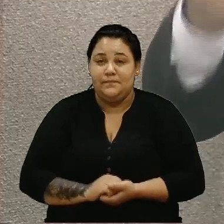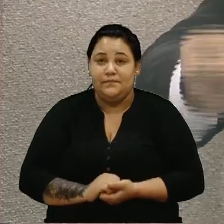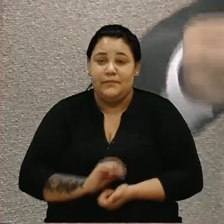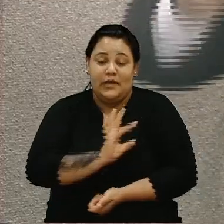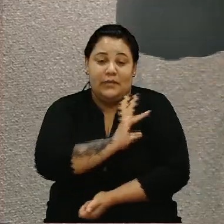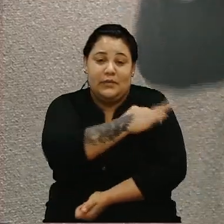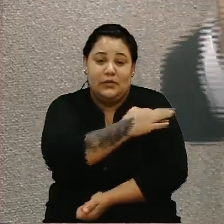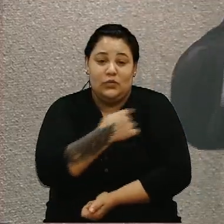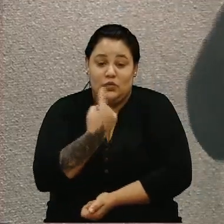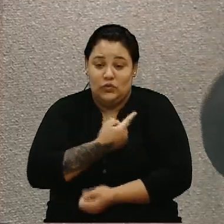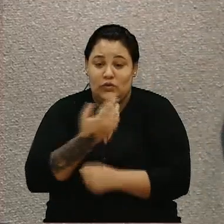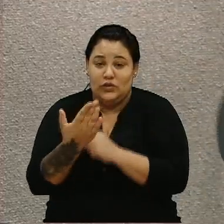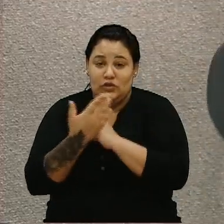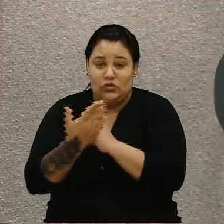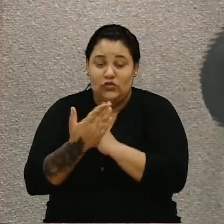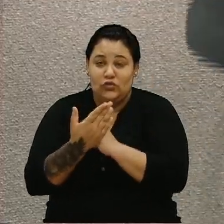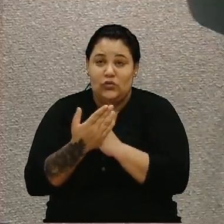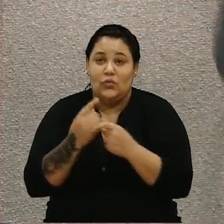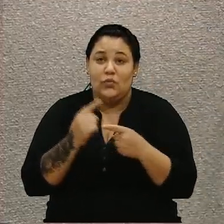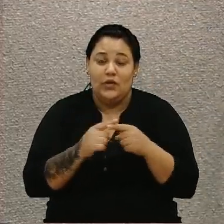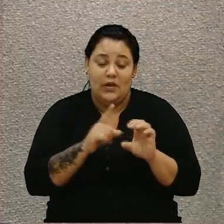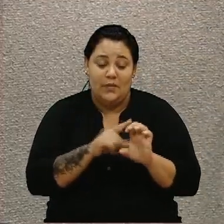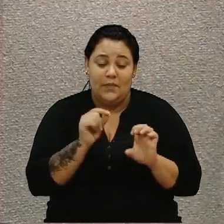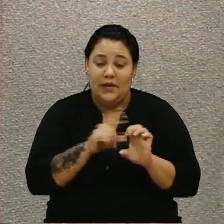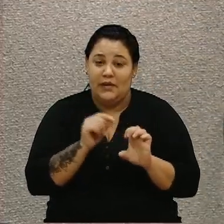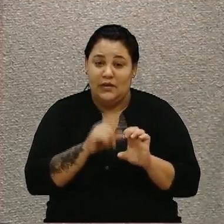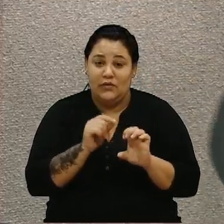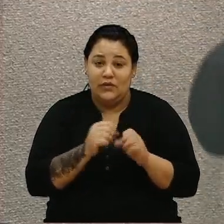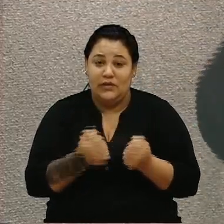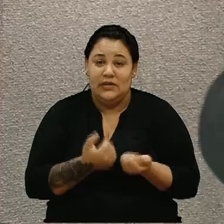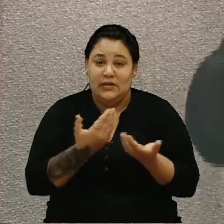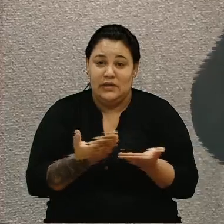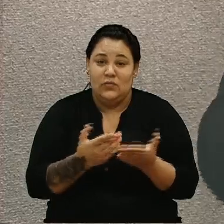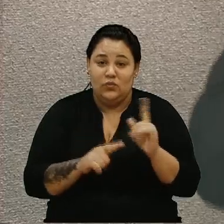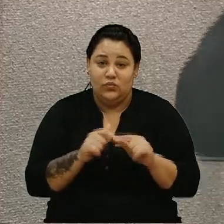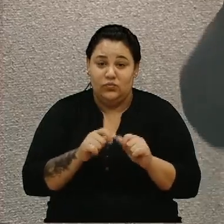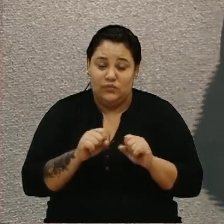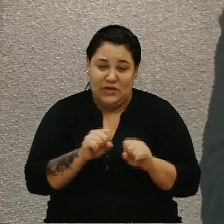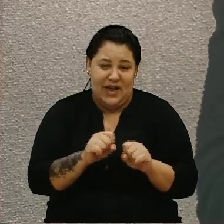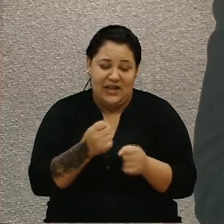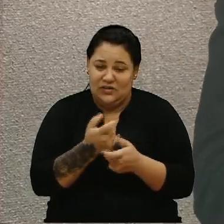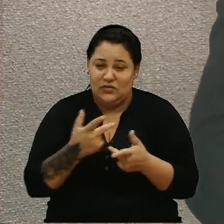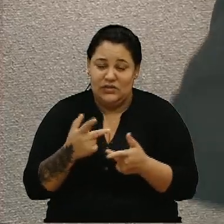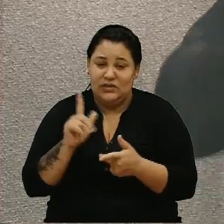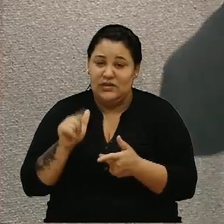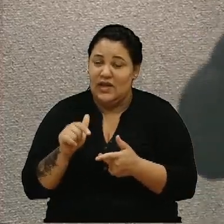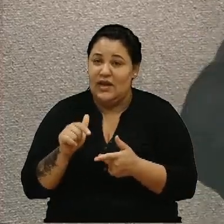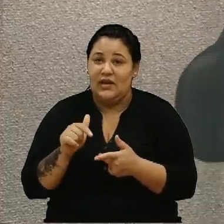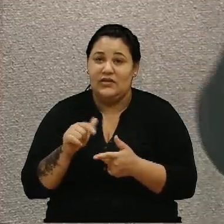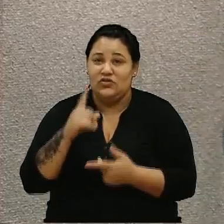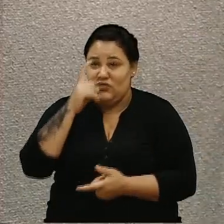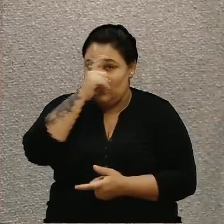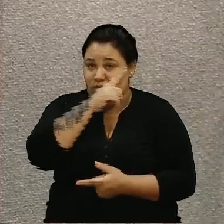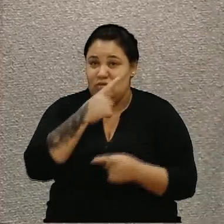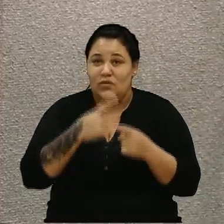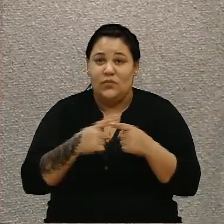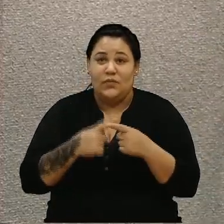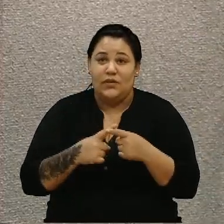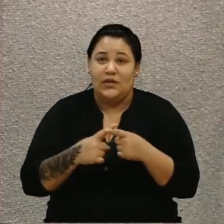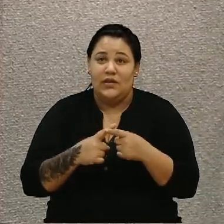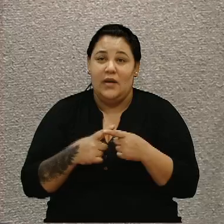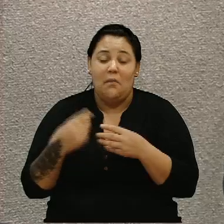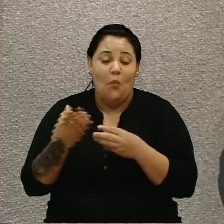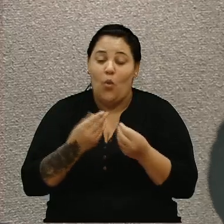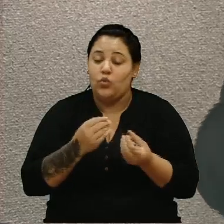ajude, nós, os empresários que geram renda, estão ficando asfixiados de tanta carga